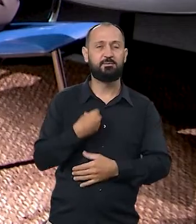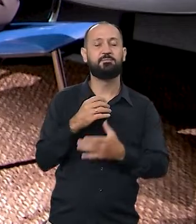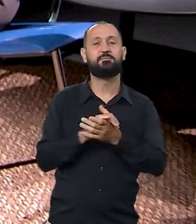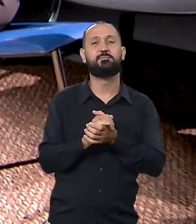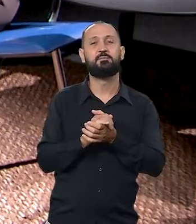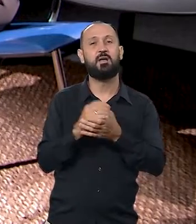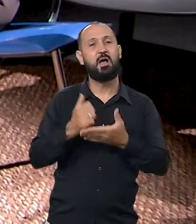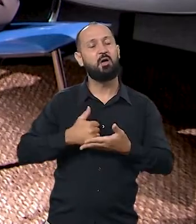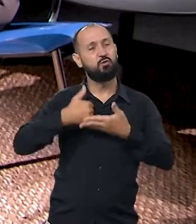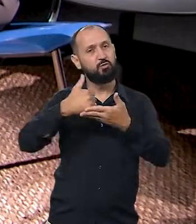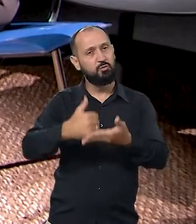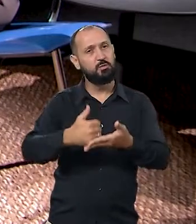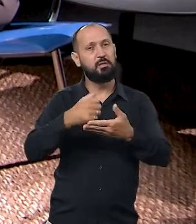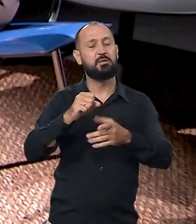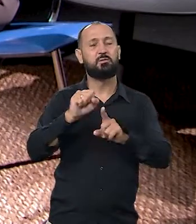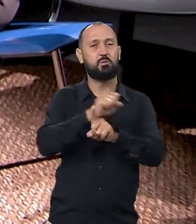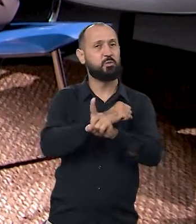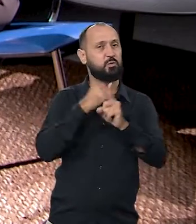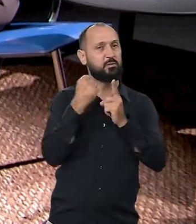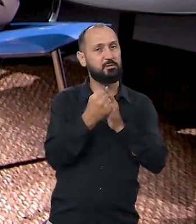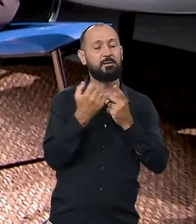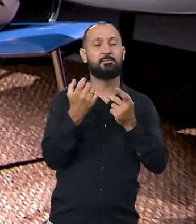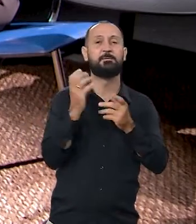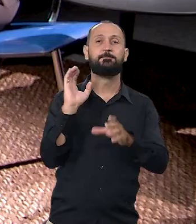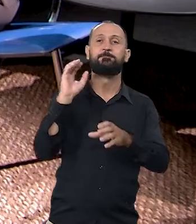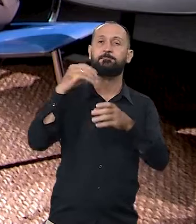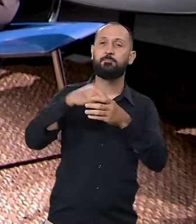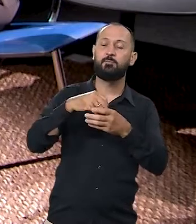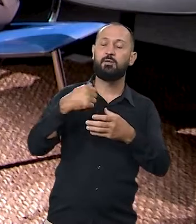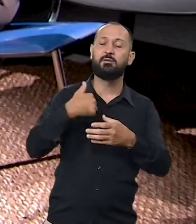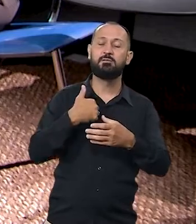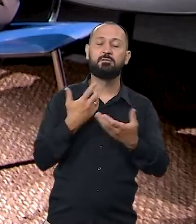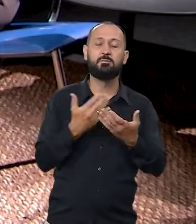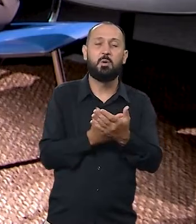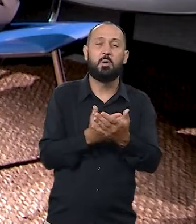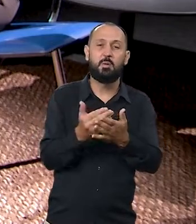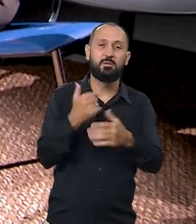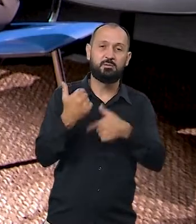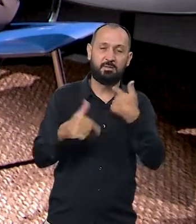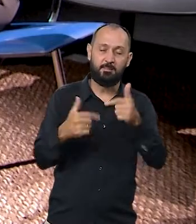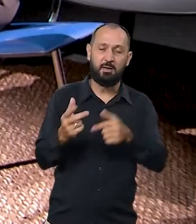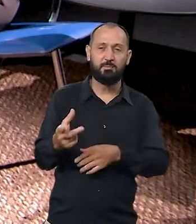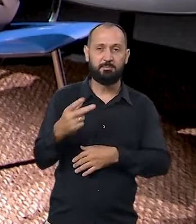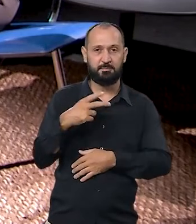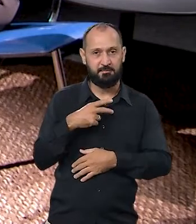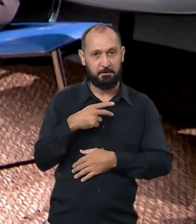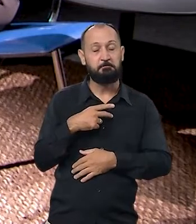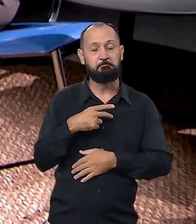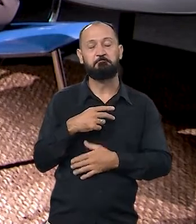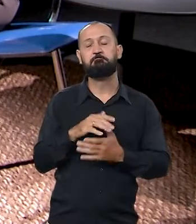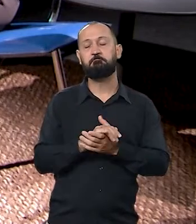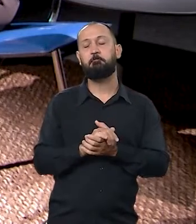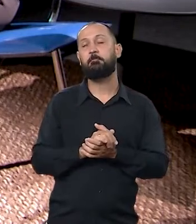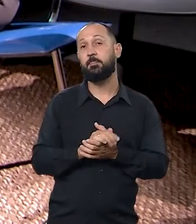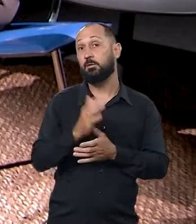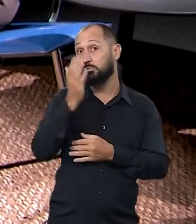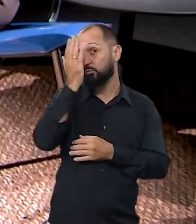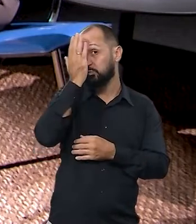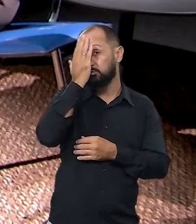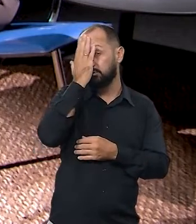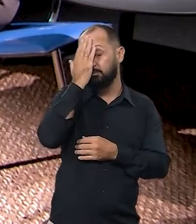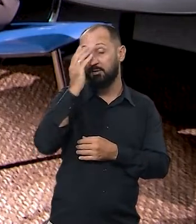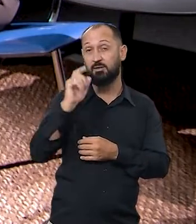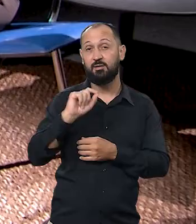a vida, né, contribuindo com a sociedade, né, dentro das minhas iniciativas da vida privada. Mas eu